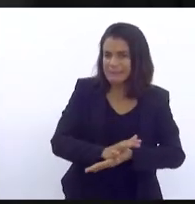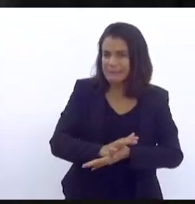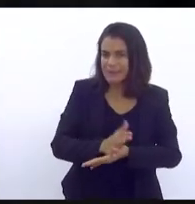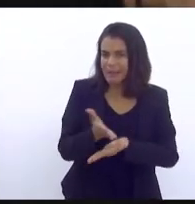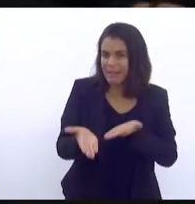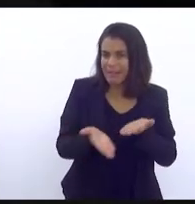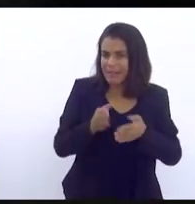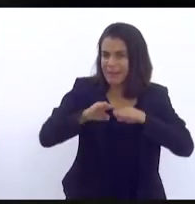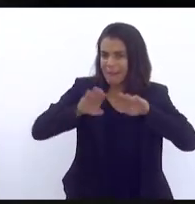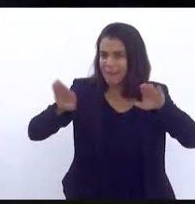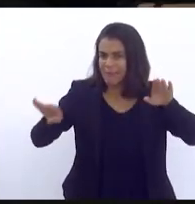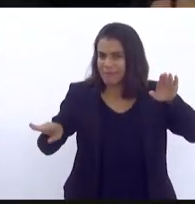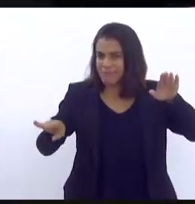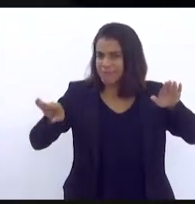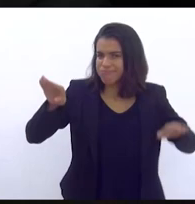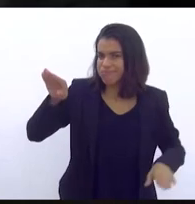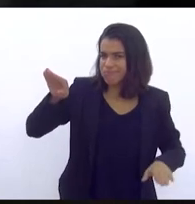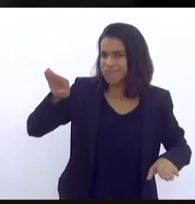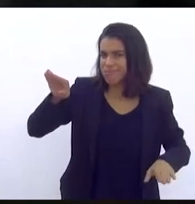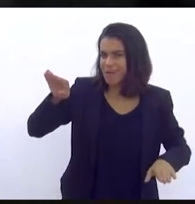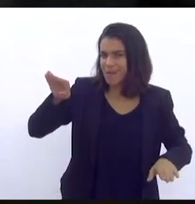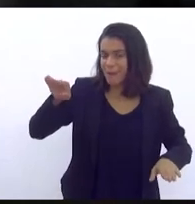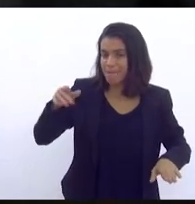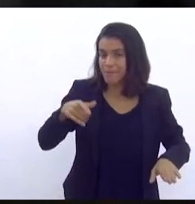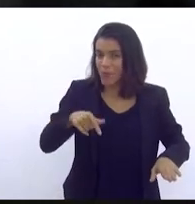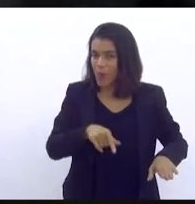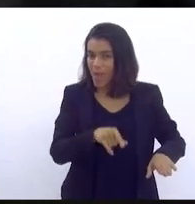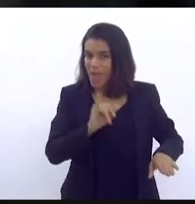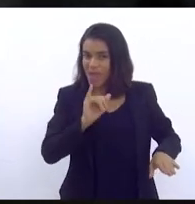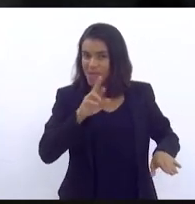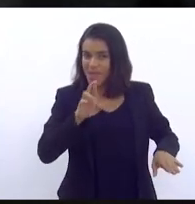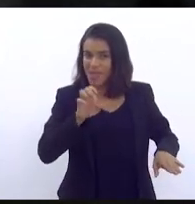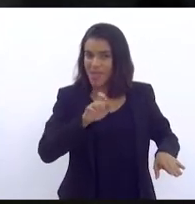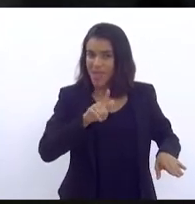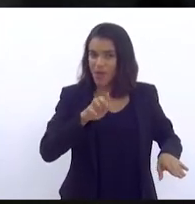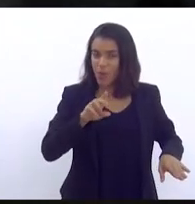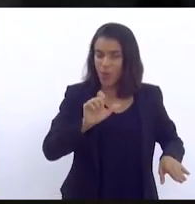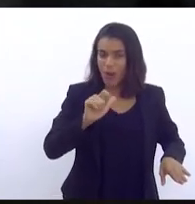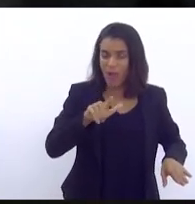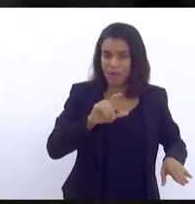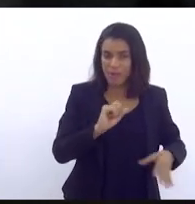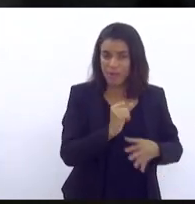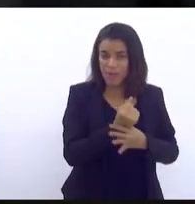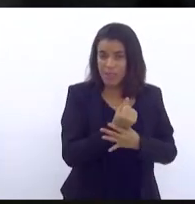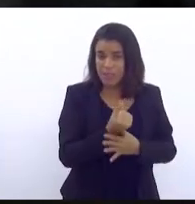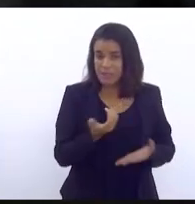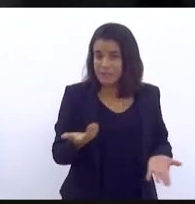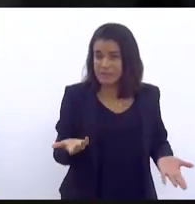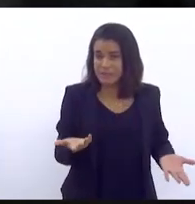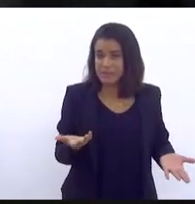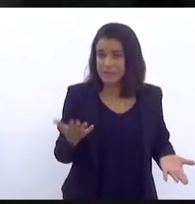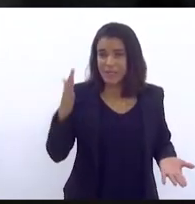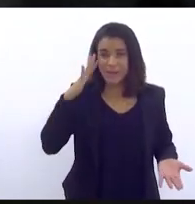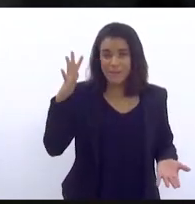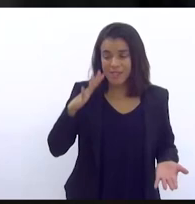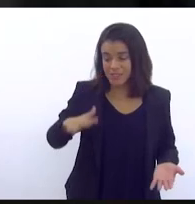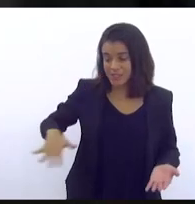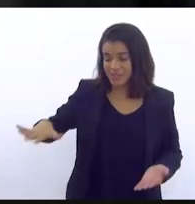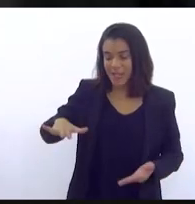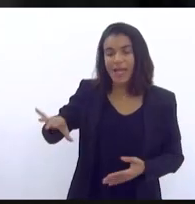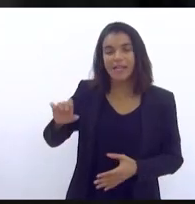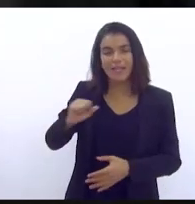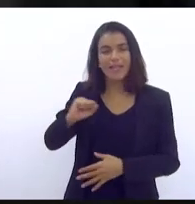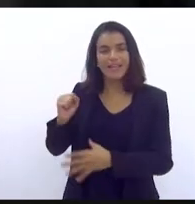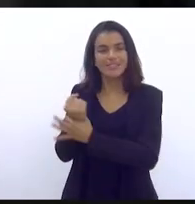tratamento igual da área irregular onde não se garante esse 99% de abastecimento de água e mas na área regular